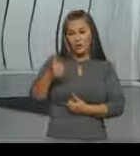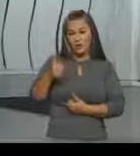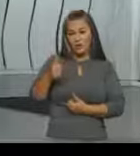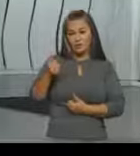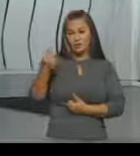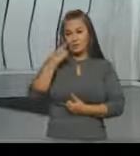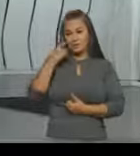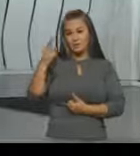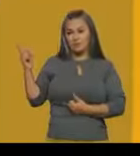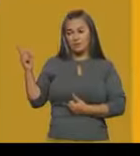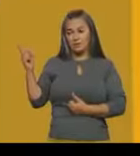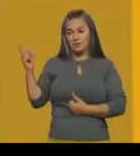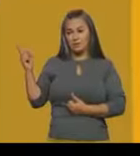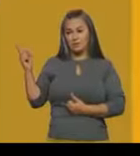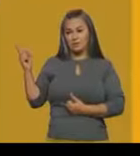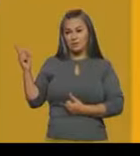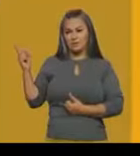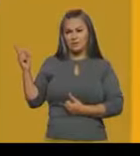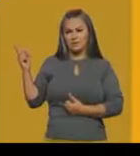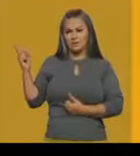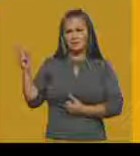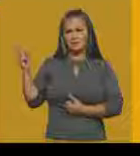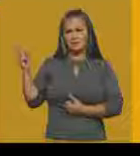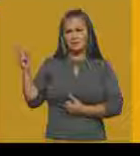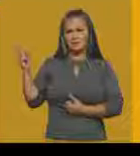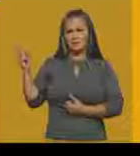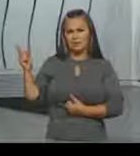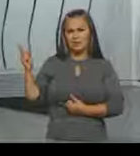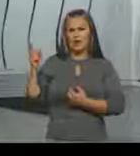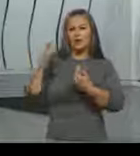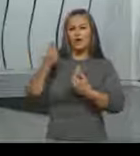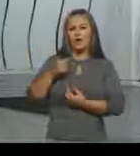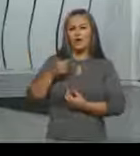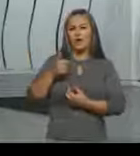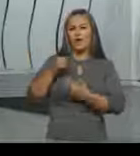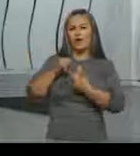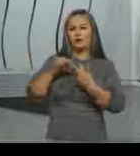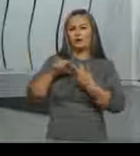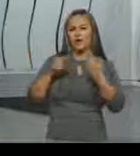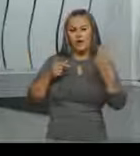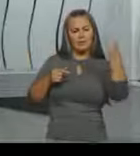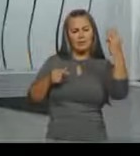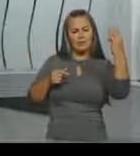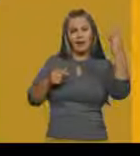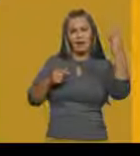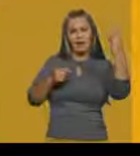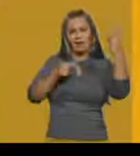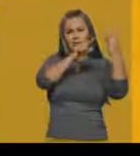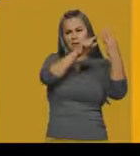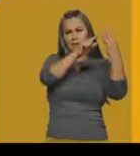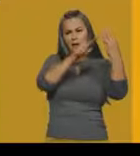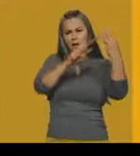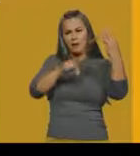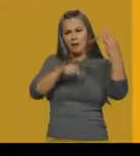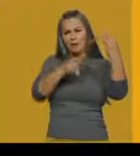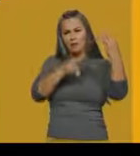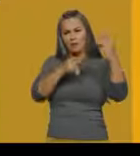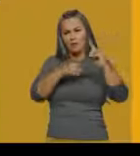11. 11 pi. 3 mais 4, segue.